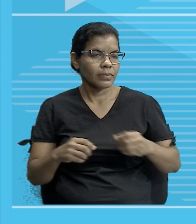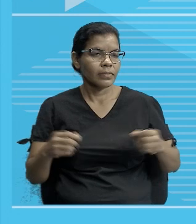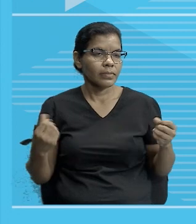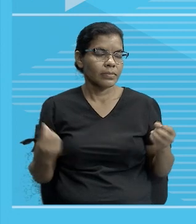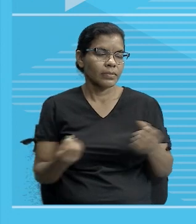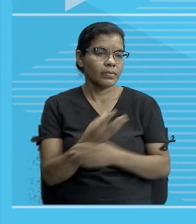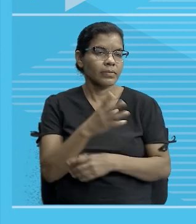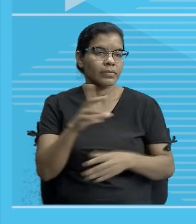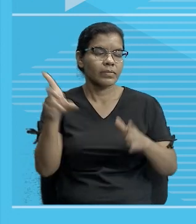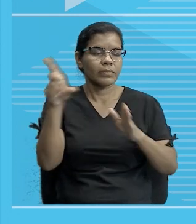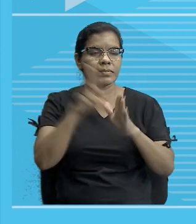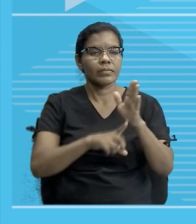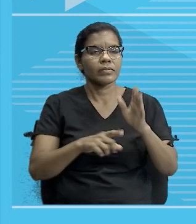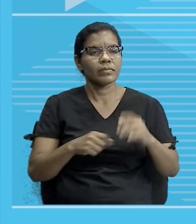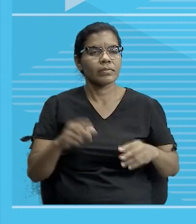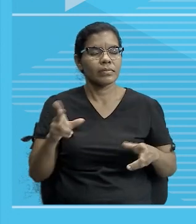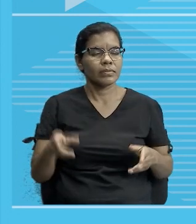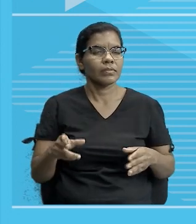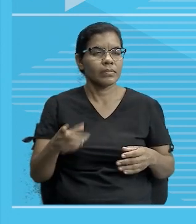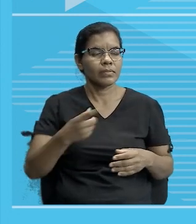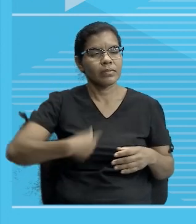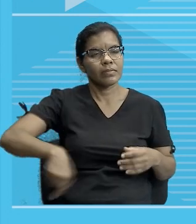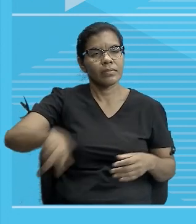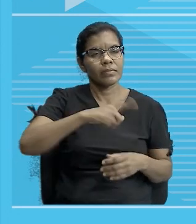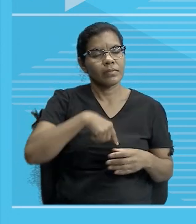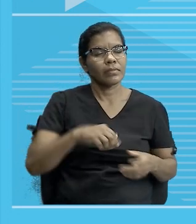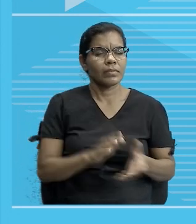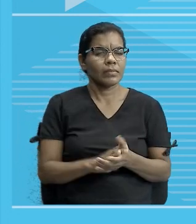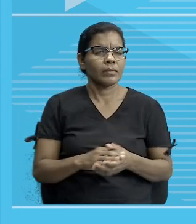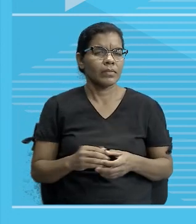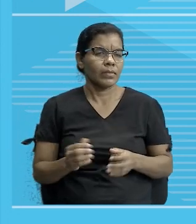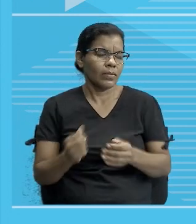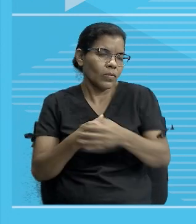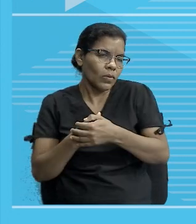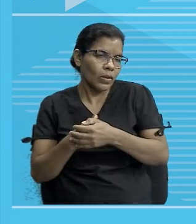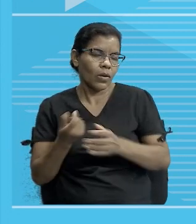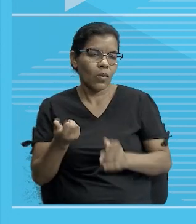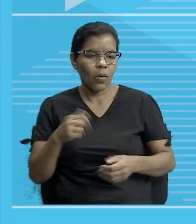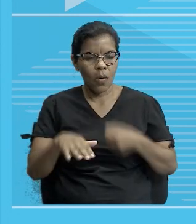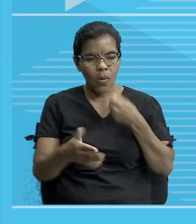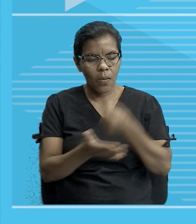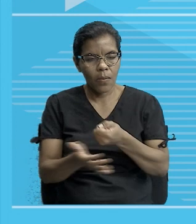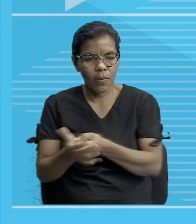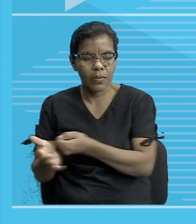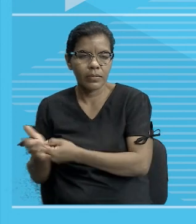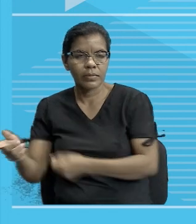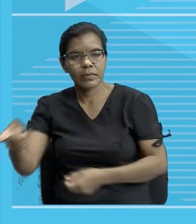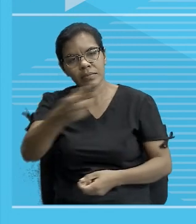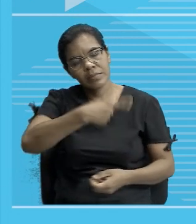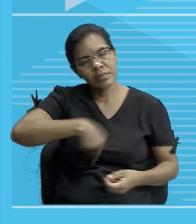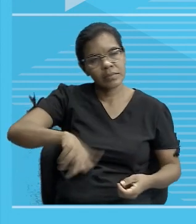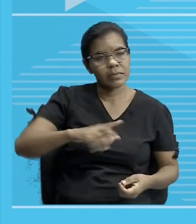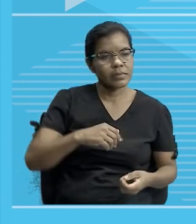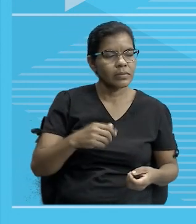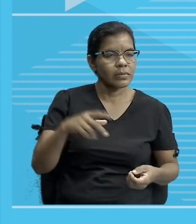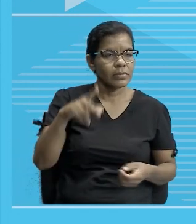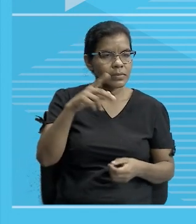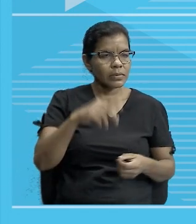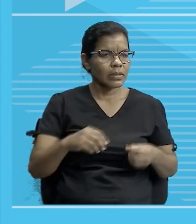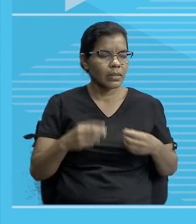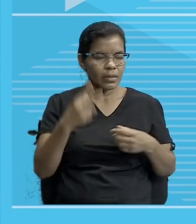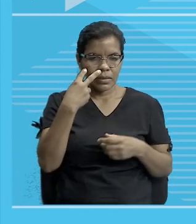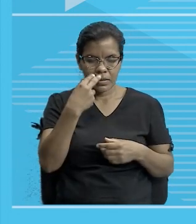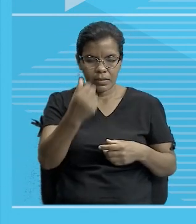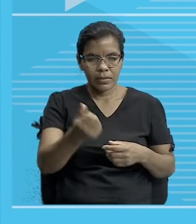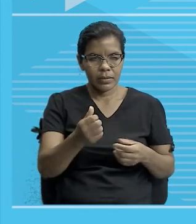ser a mesma para todos, quer protegendo, quer punindo. Todos os cidadãos, sendo iguais aos seus olhos,